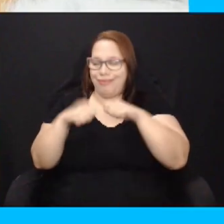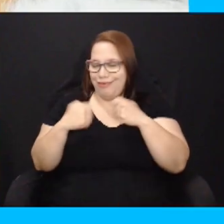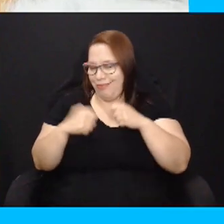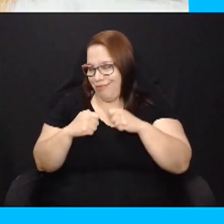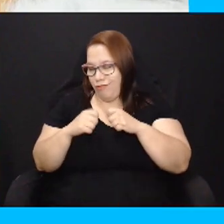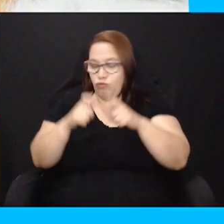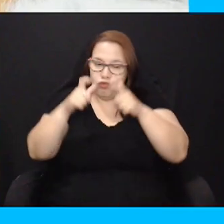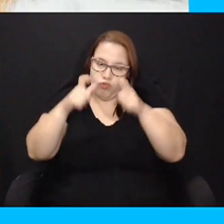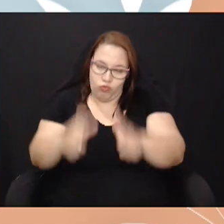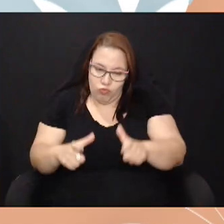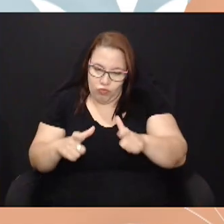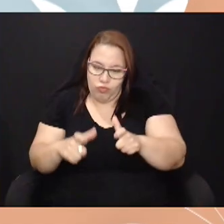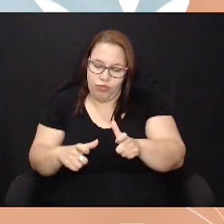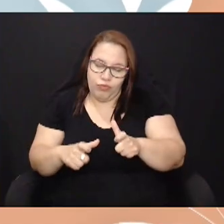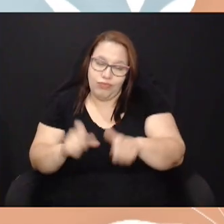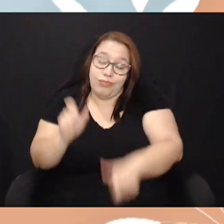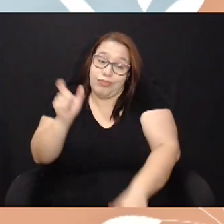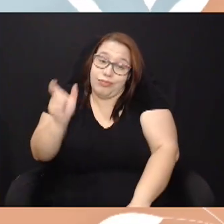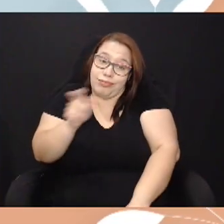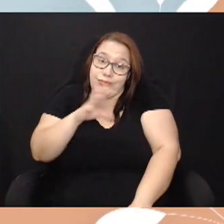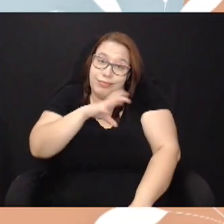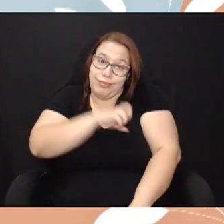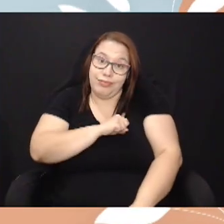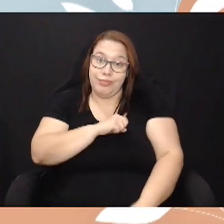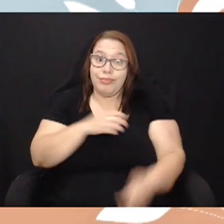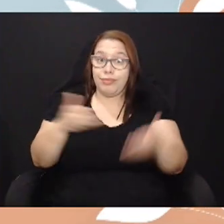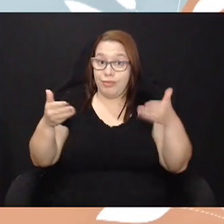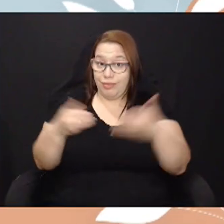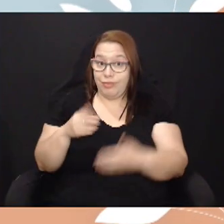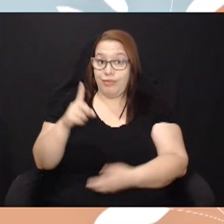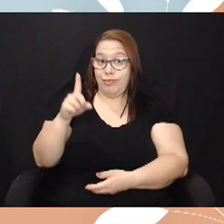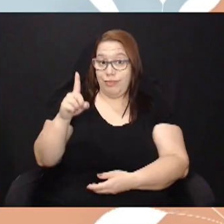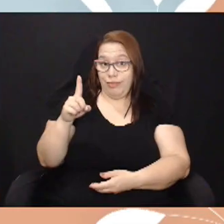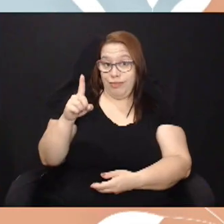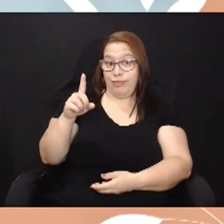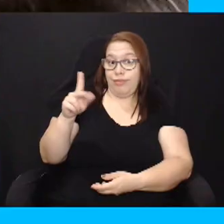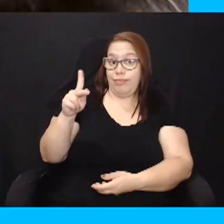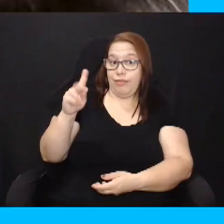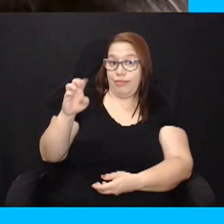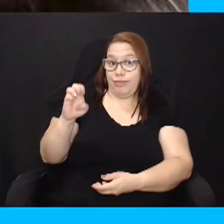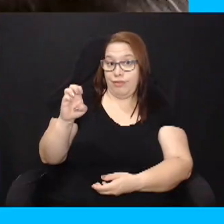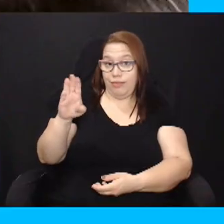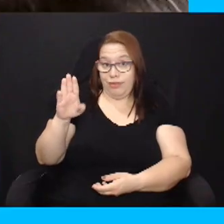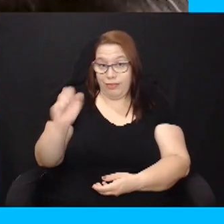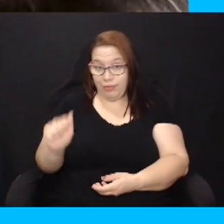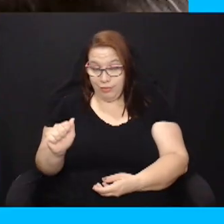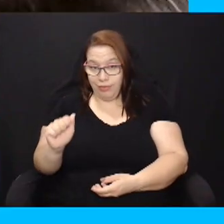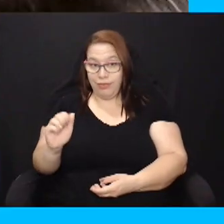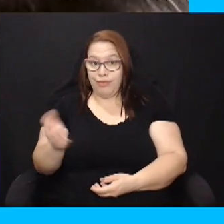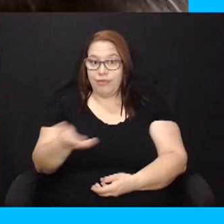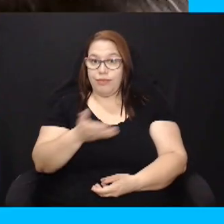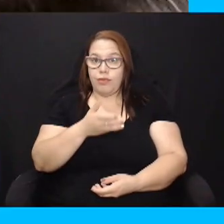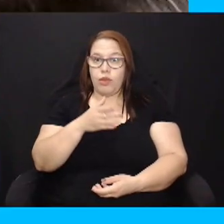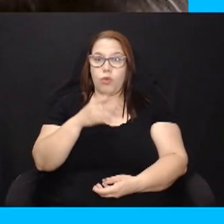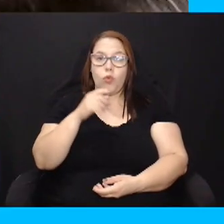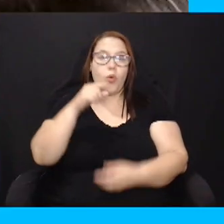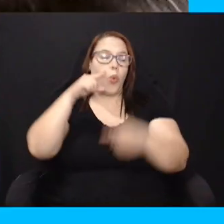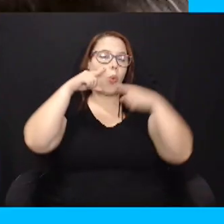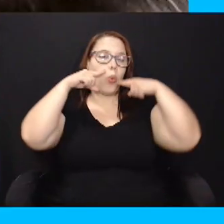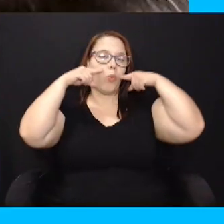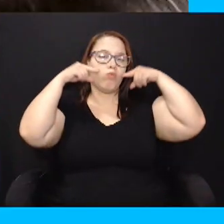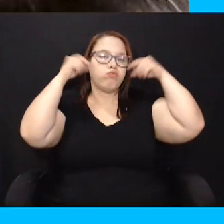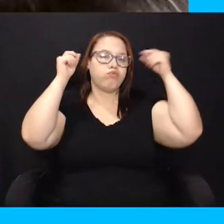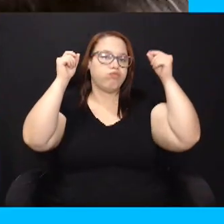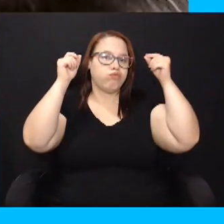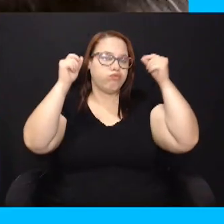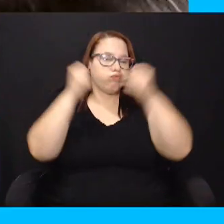e de alguém para amar. E agora chegou a vez dos amiguinhos do DPBEA. Esse é o Bigode, um guerreirinho cheio